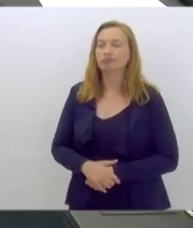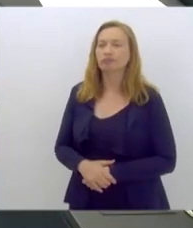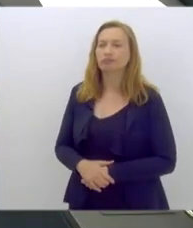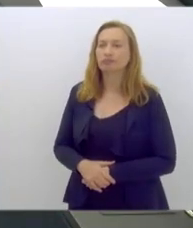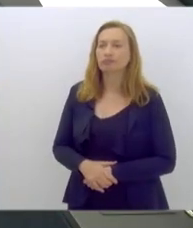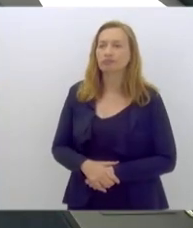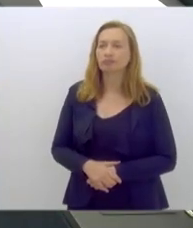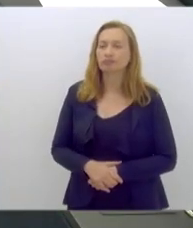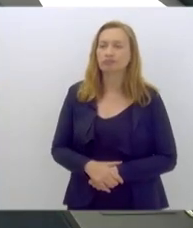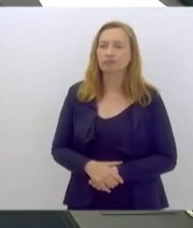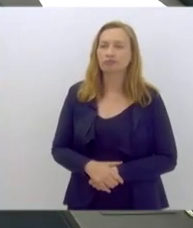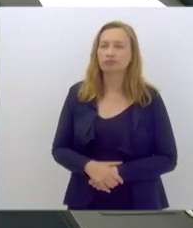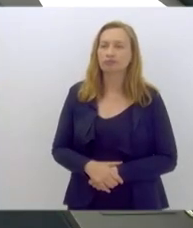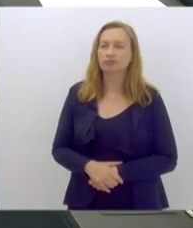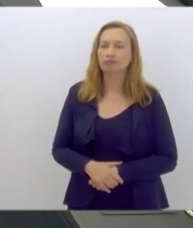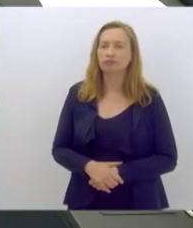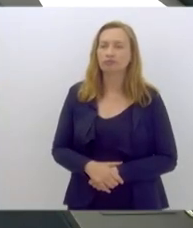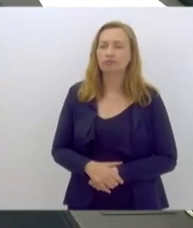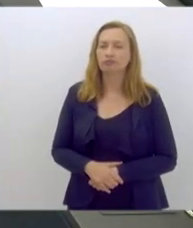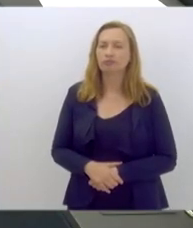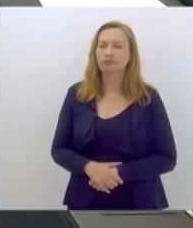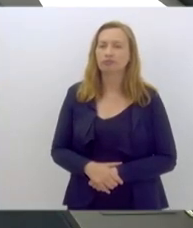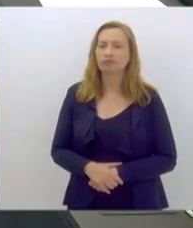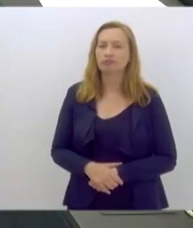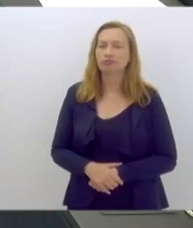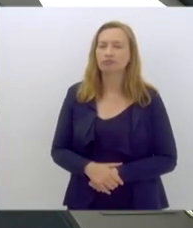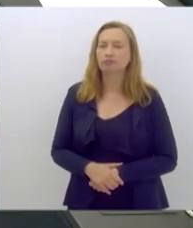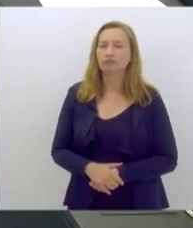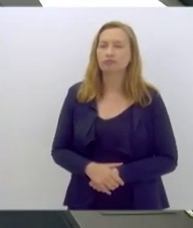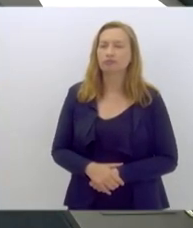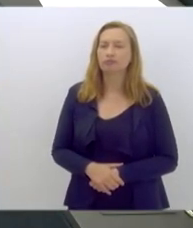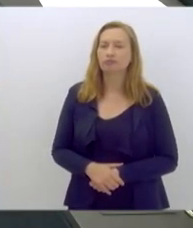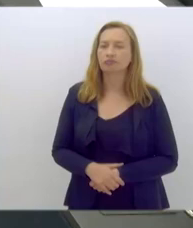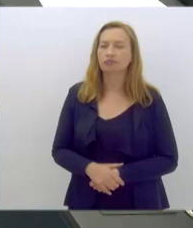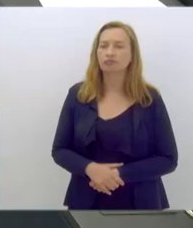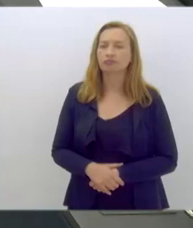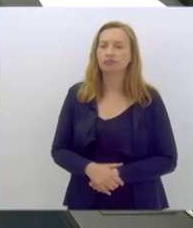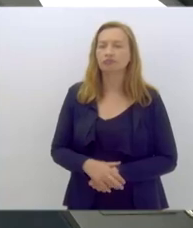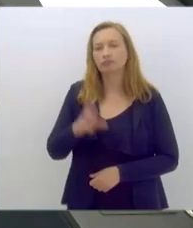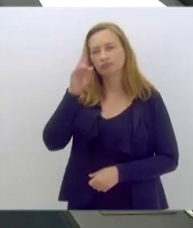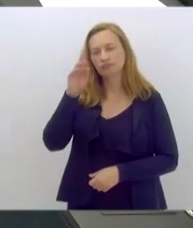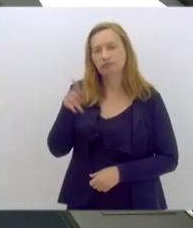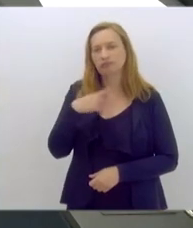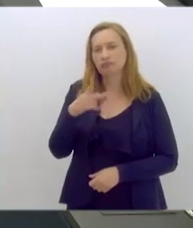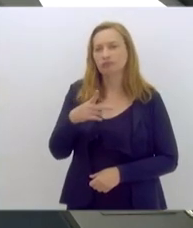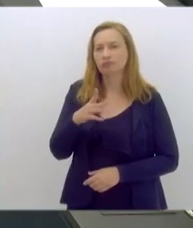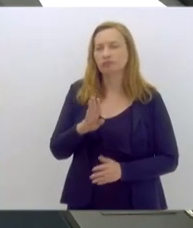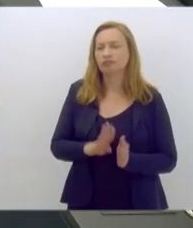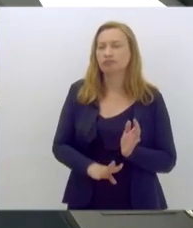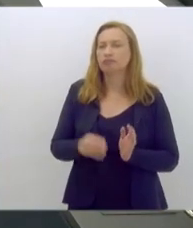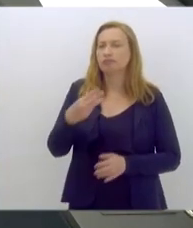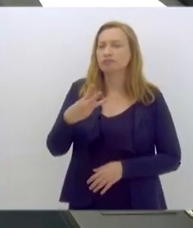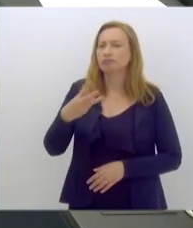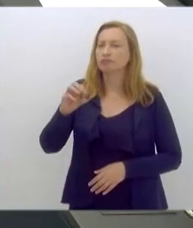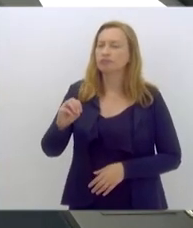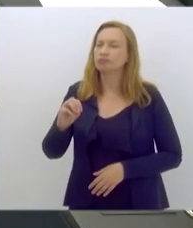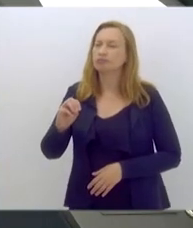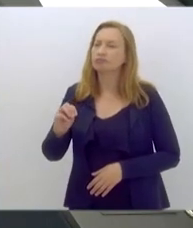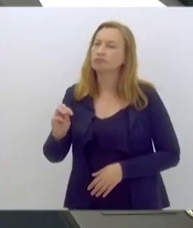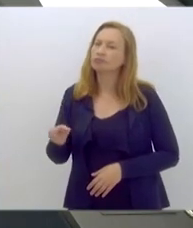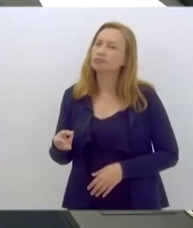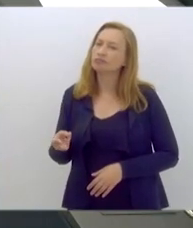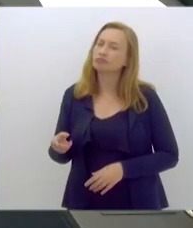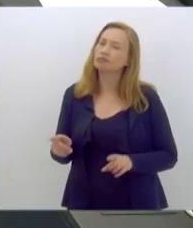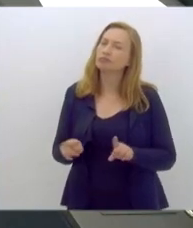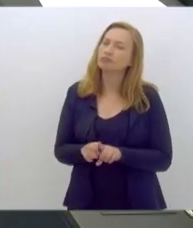não me lembro da Previdência que na sua fala não determinado momento só falou não deve ser de 30 bilhões e pagou da questão